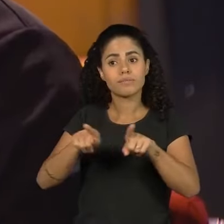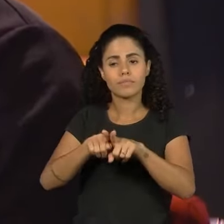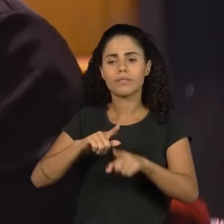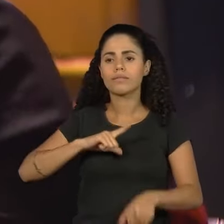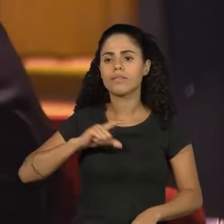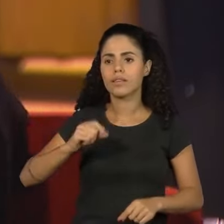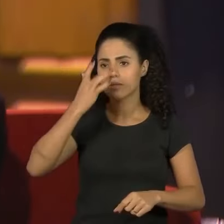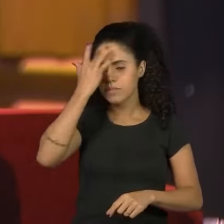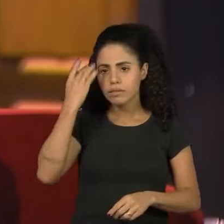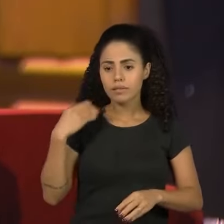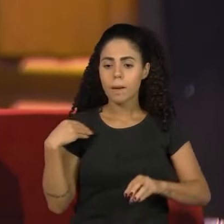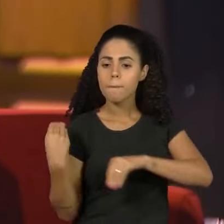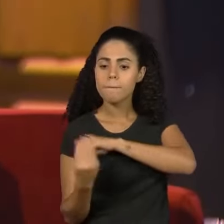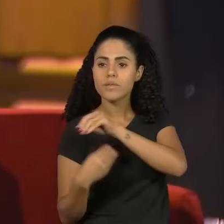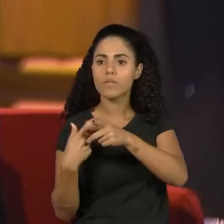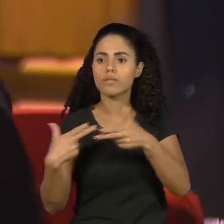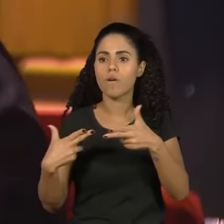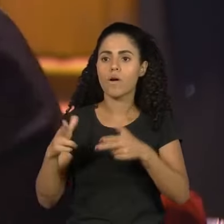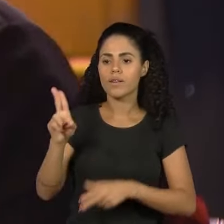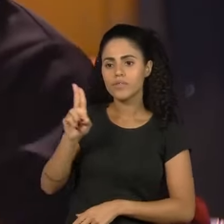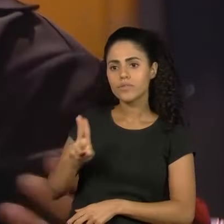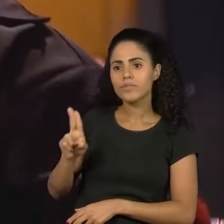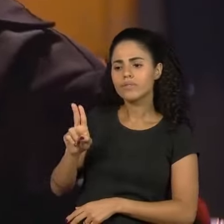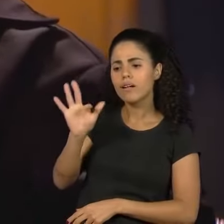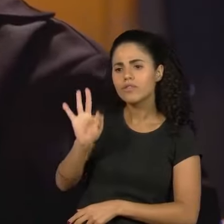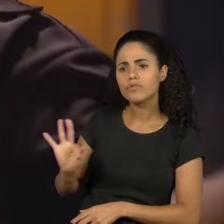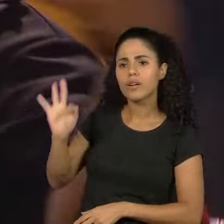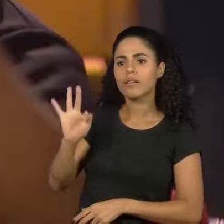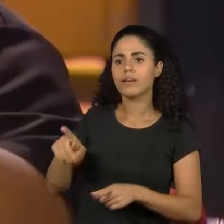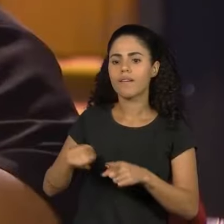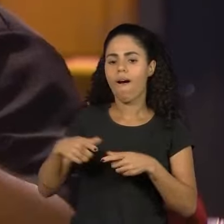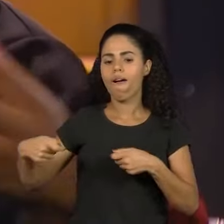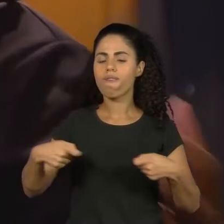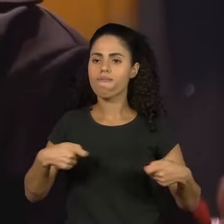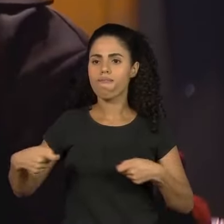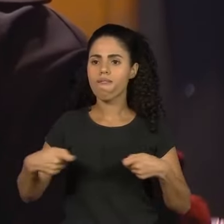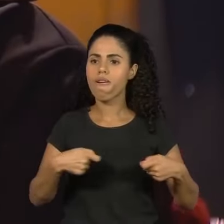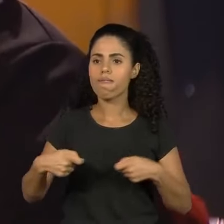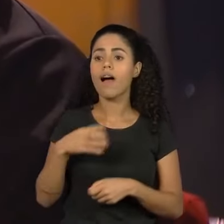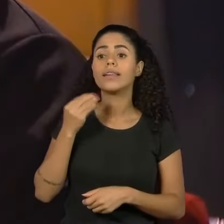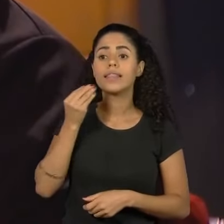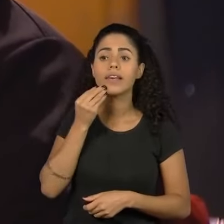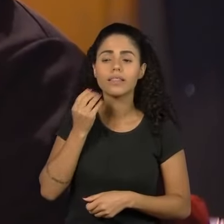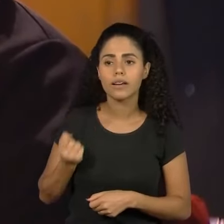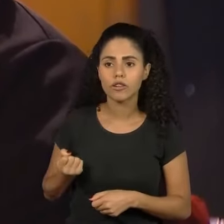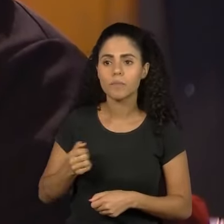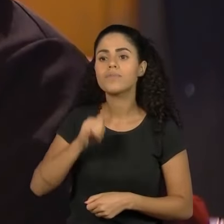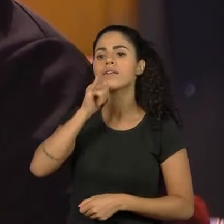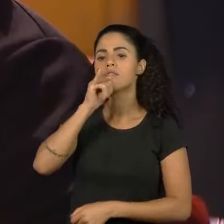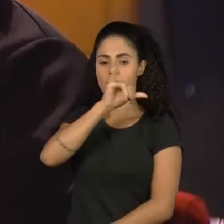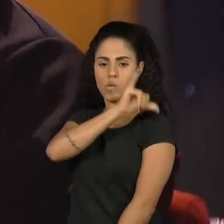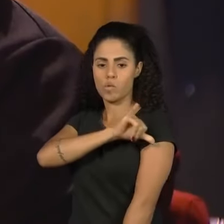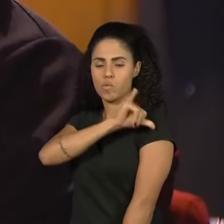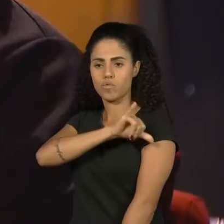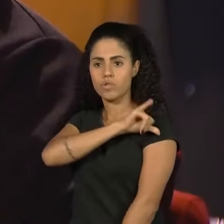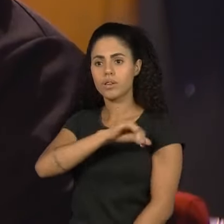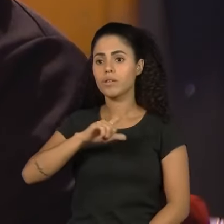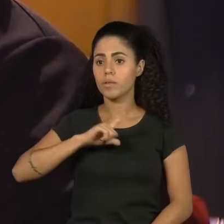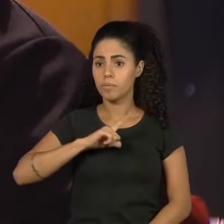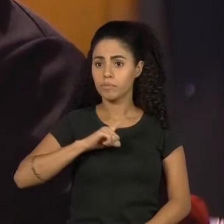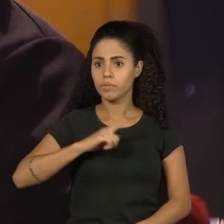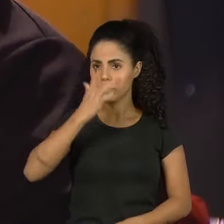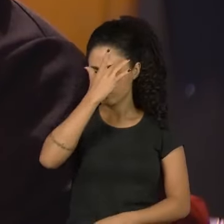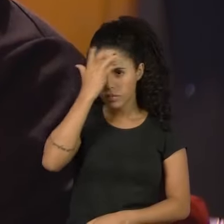galera querendo destruir essas mesmas faculdade sim então é um jogo de força do caramba sim e no Rio de Janeiro tem lá os caras